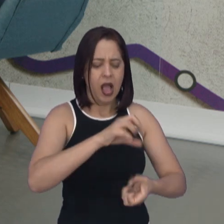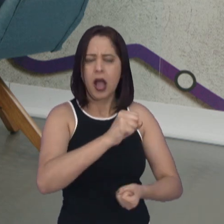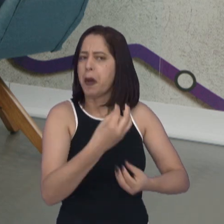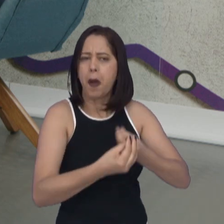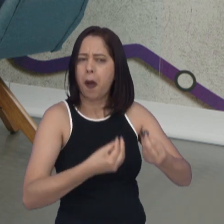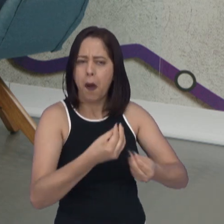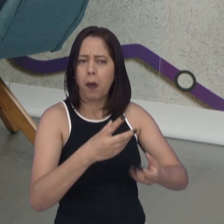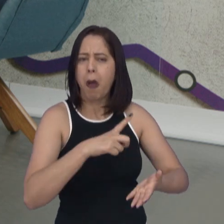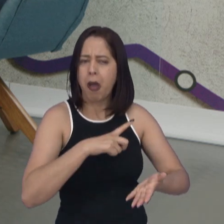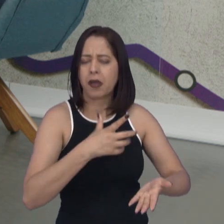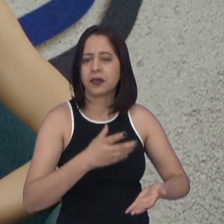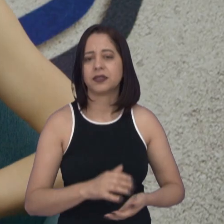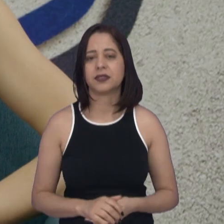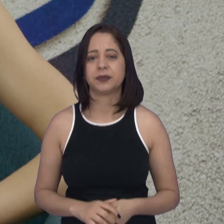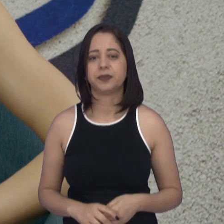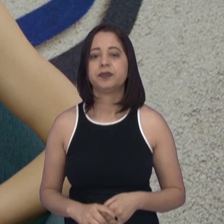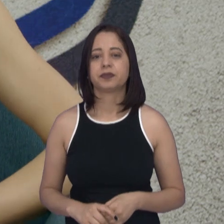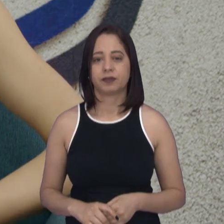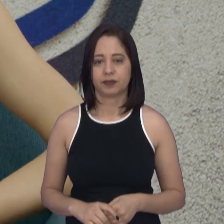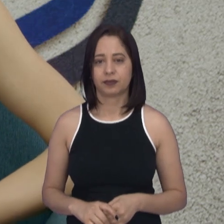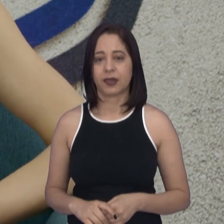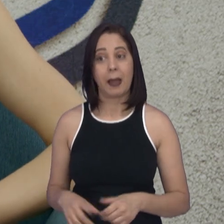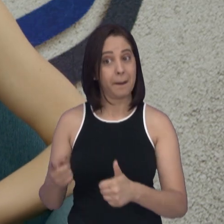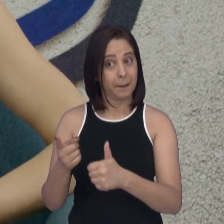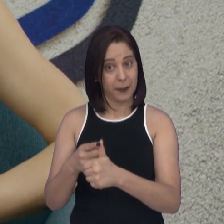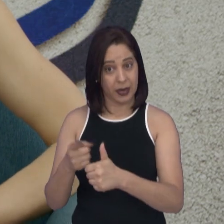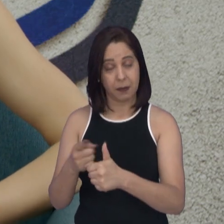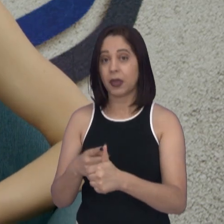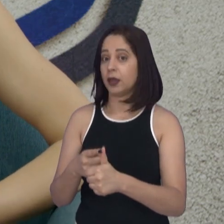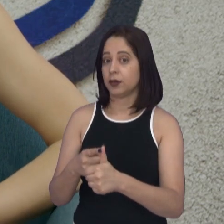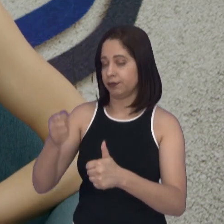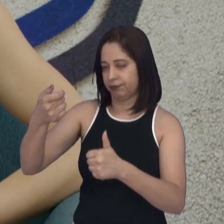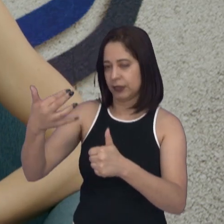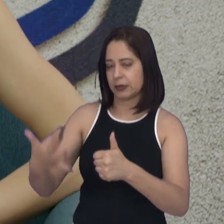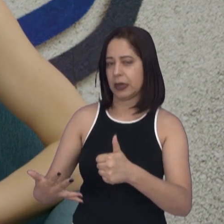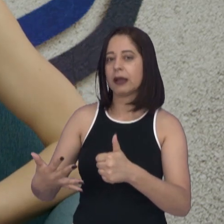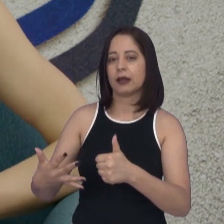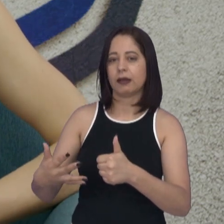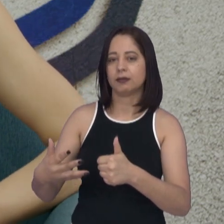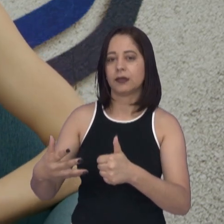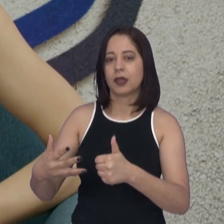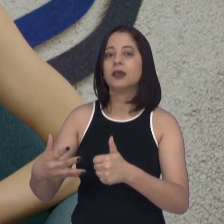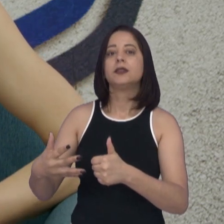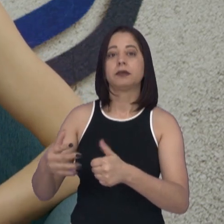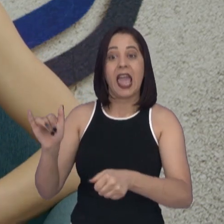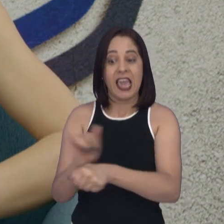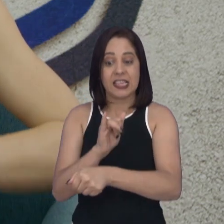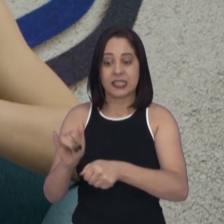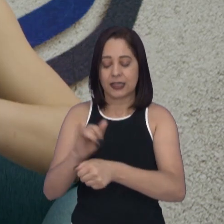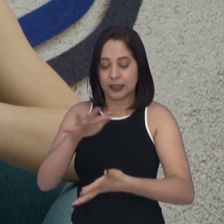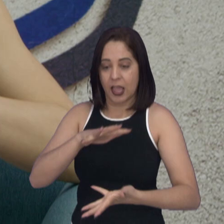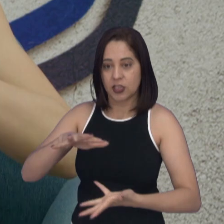atual, né? Por favor. Perfeito. Bom, Fer, primeiramente é interessante a gente falar que o design sustentável ele é